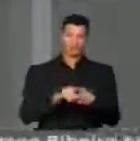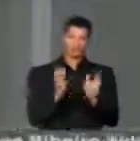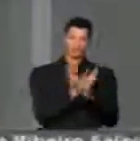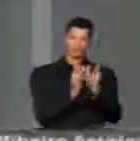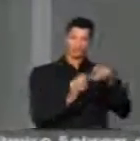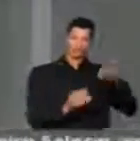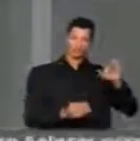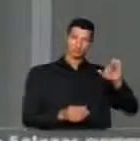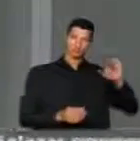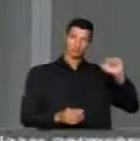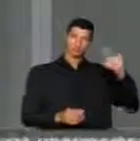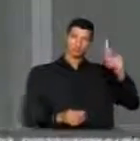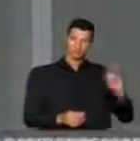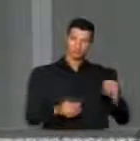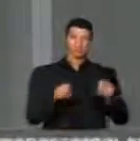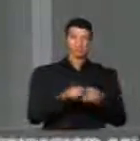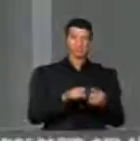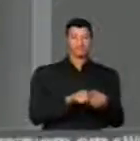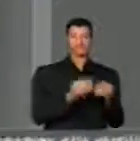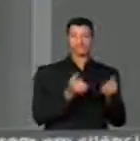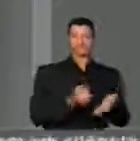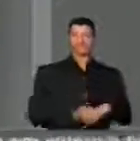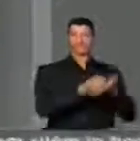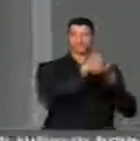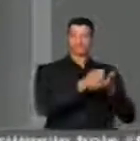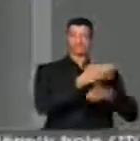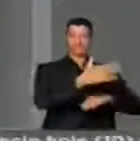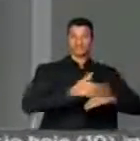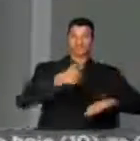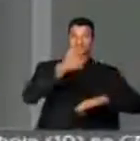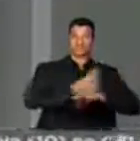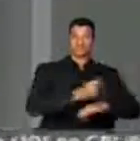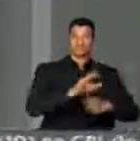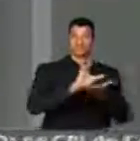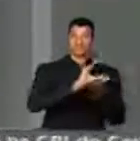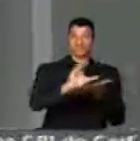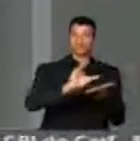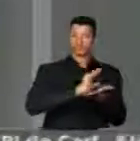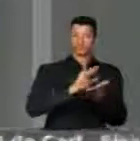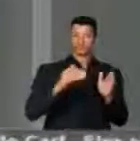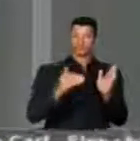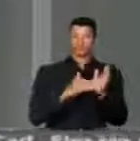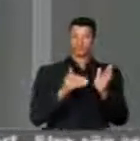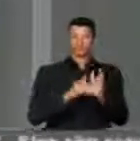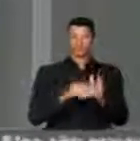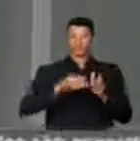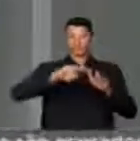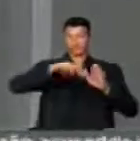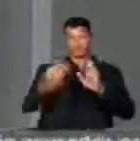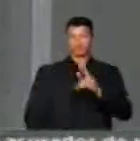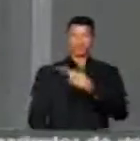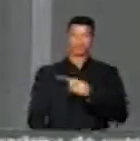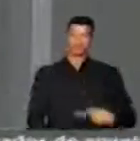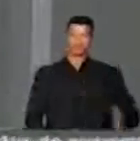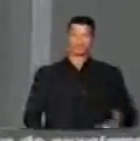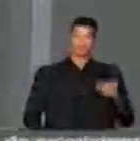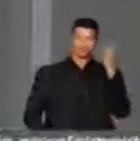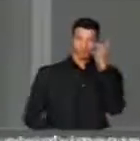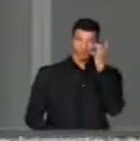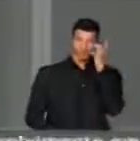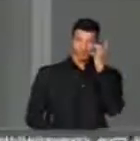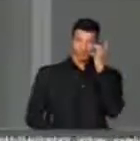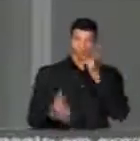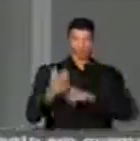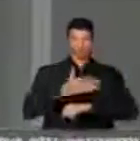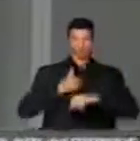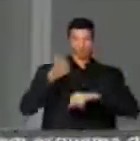mercado brasileiro, além de externar apoio ao golpe, financia a queda da presidenta Dilma. O interesse